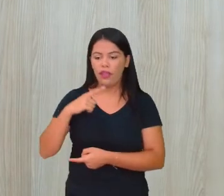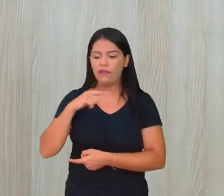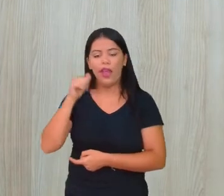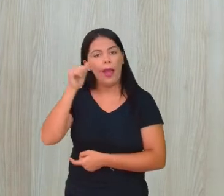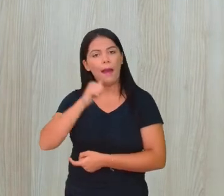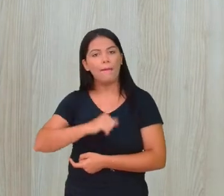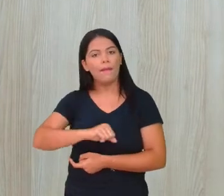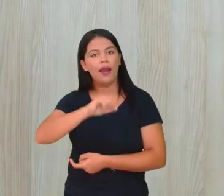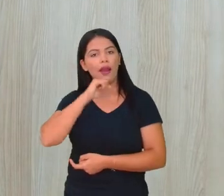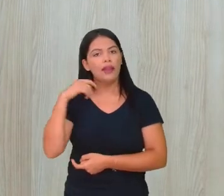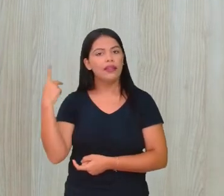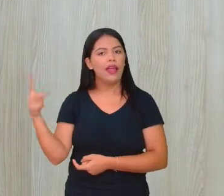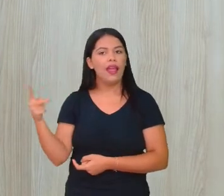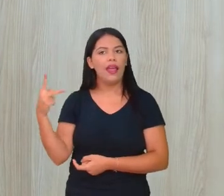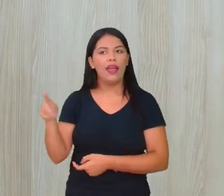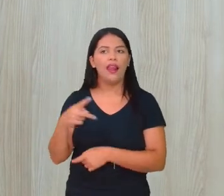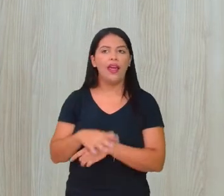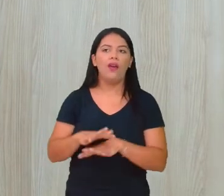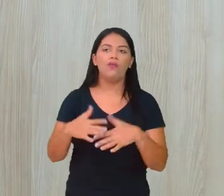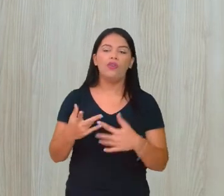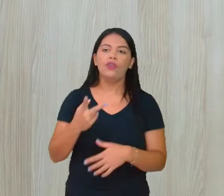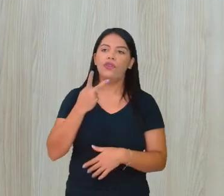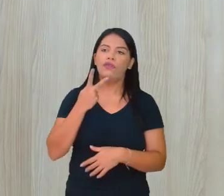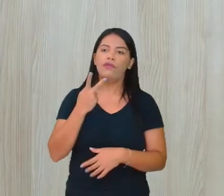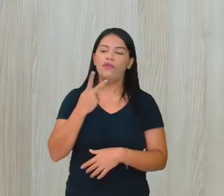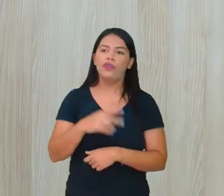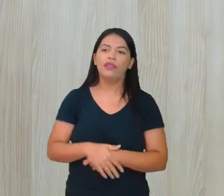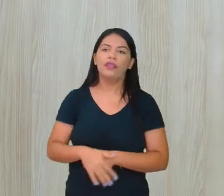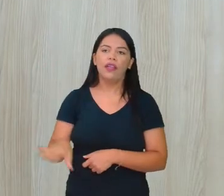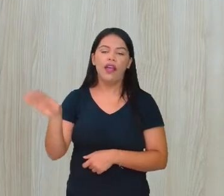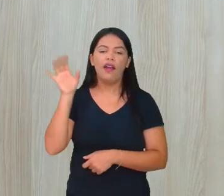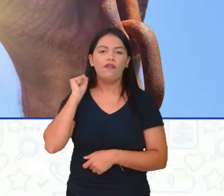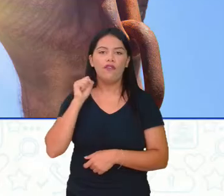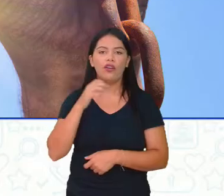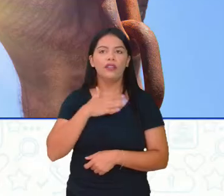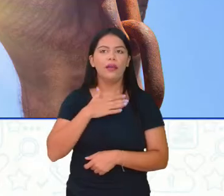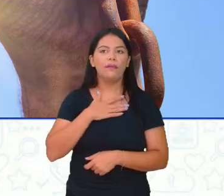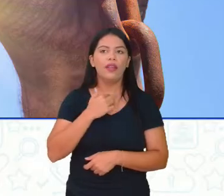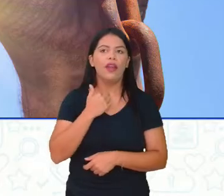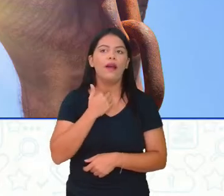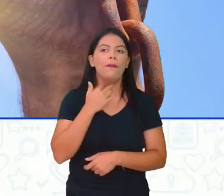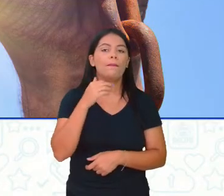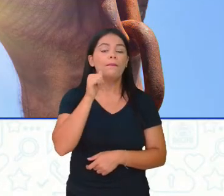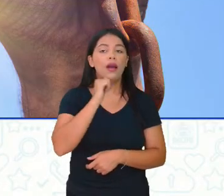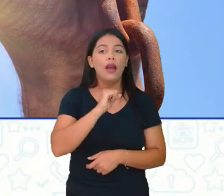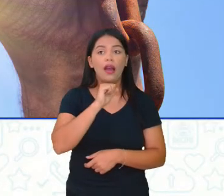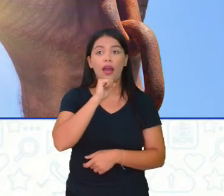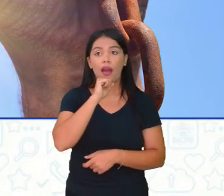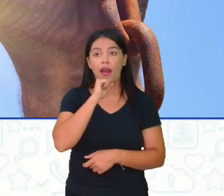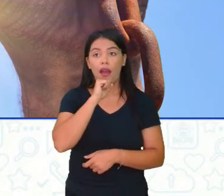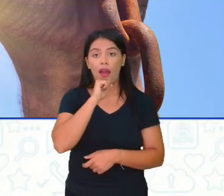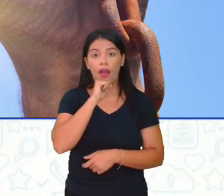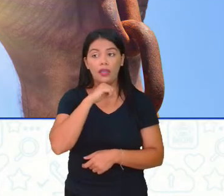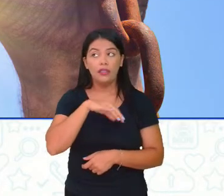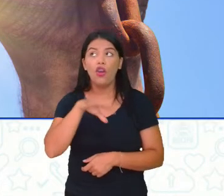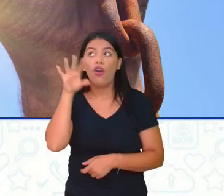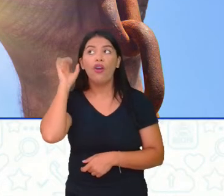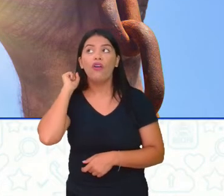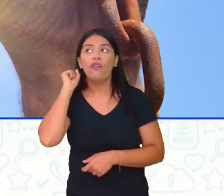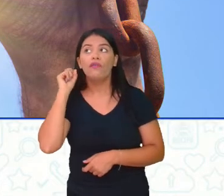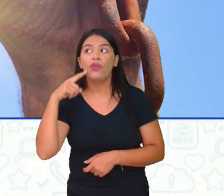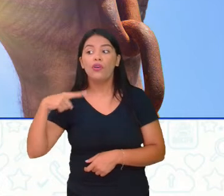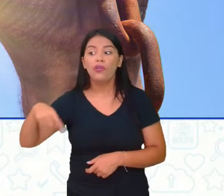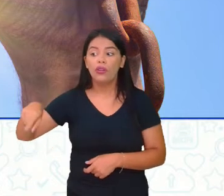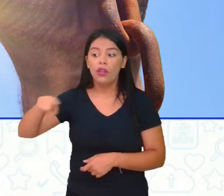você passa, Adri, por favor? Sim. Quando ela diz que a voz da minha mãe ecoou baixinho, revolta no fundo das cozinhas alheias. Então sempre